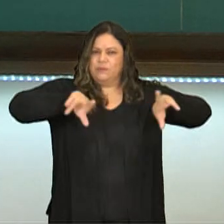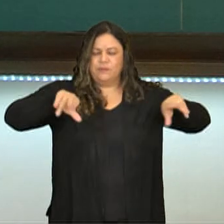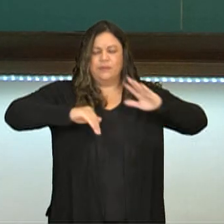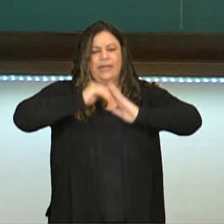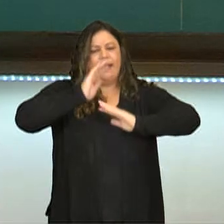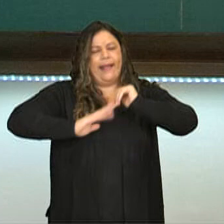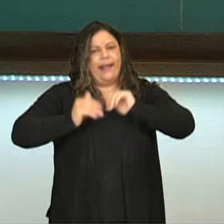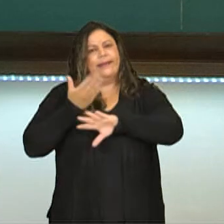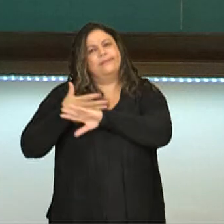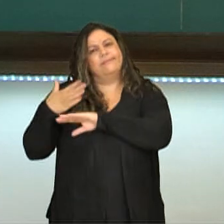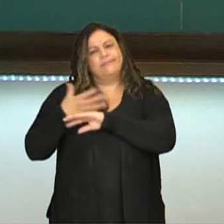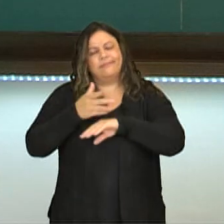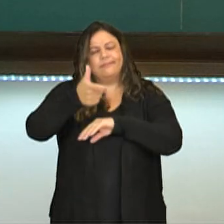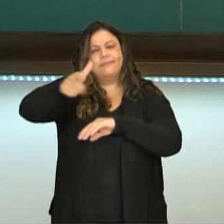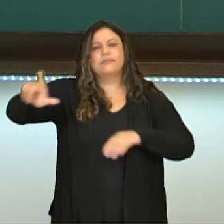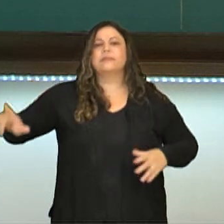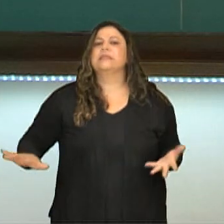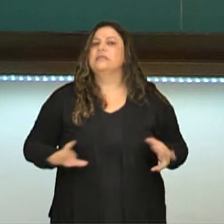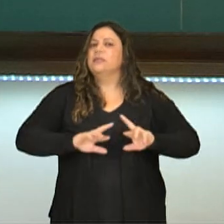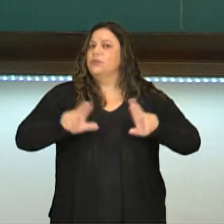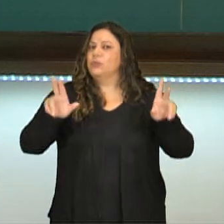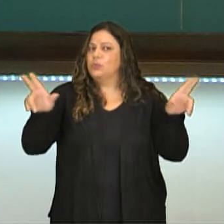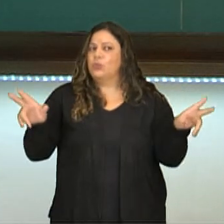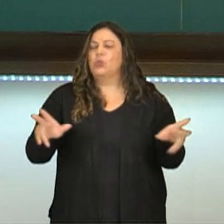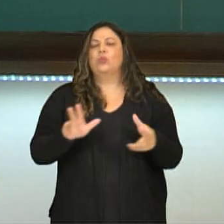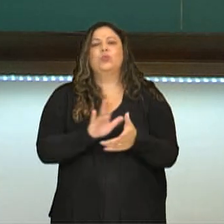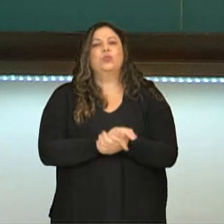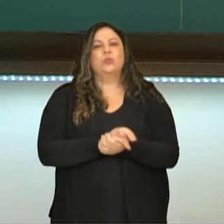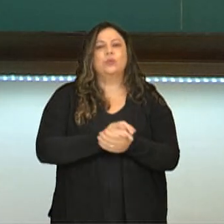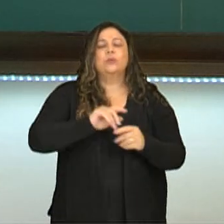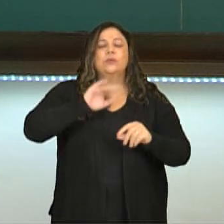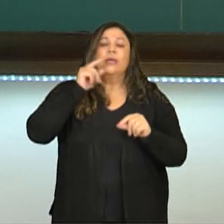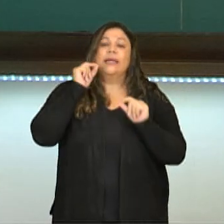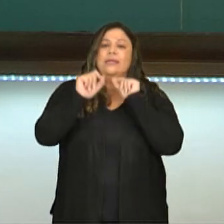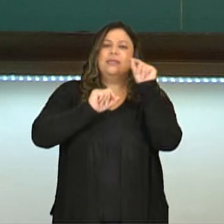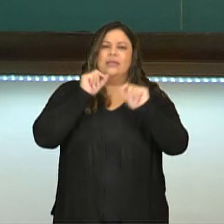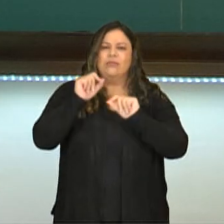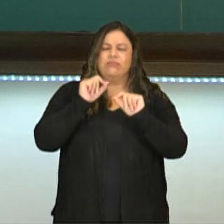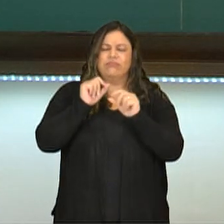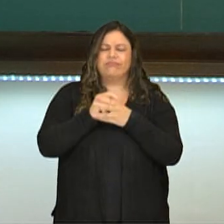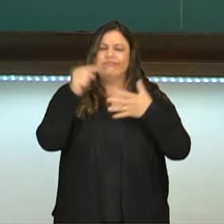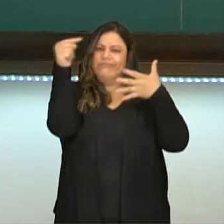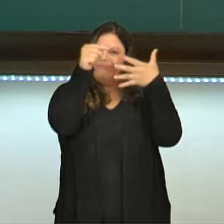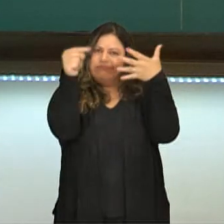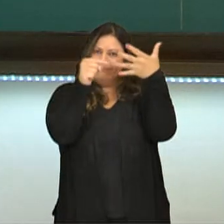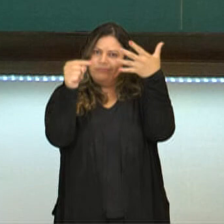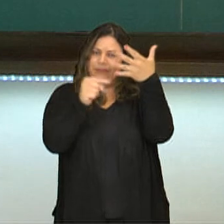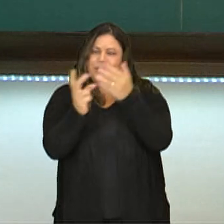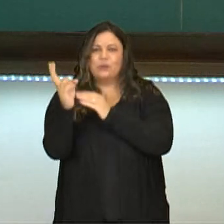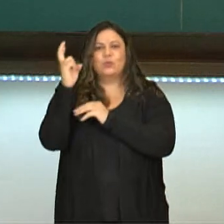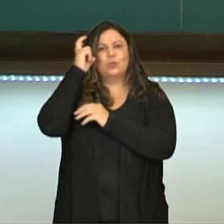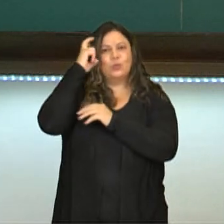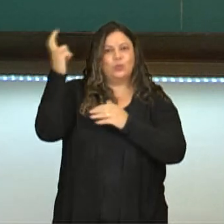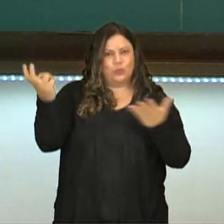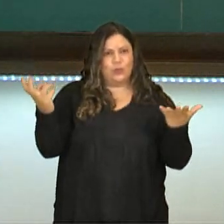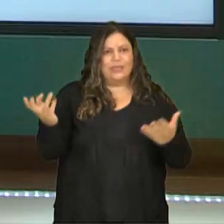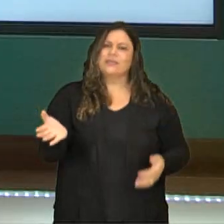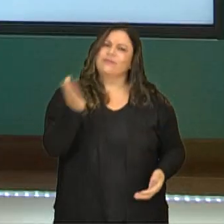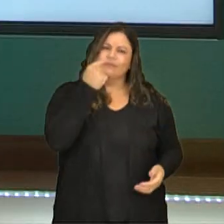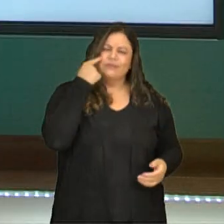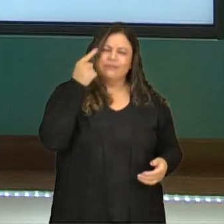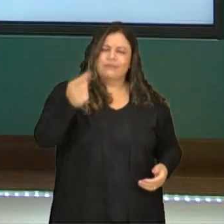entre outros. Quer dizer, em suma, entre elementos culturais. Beleza? Vamos lá?